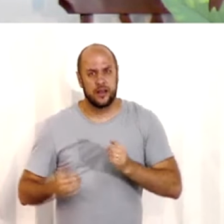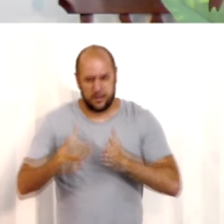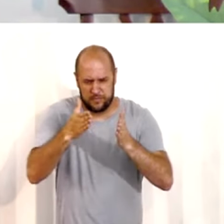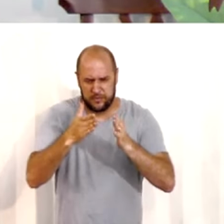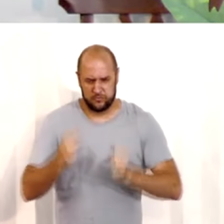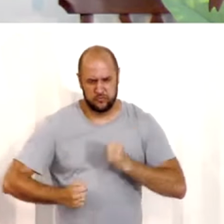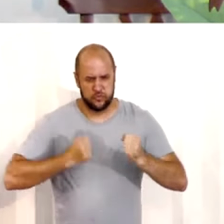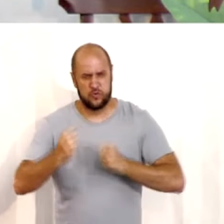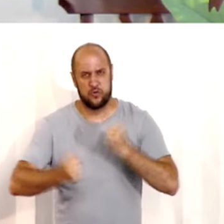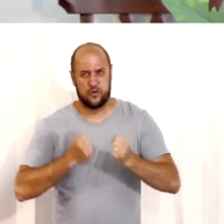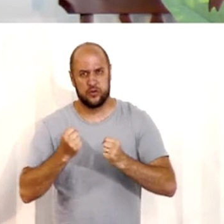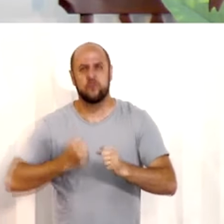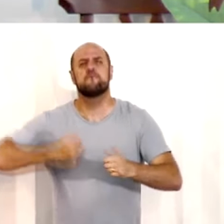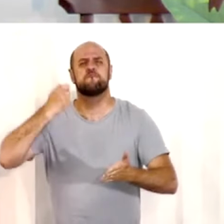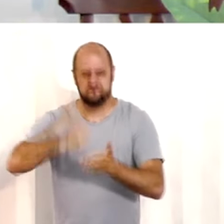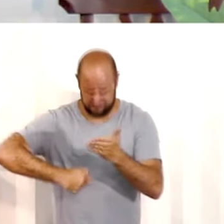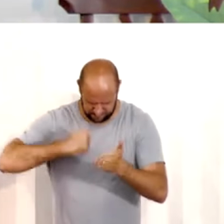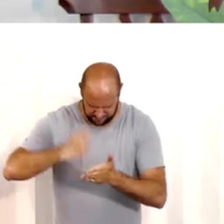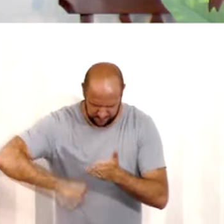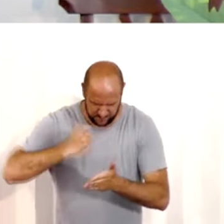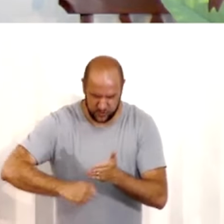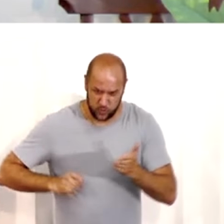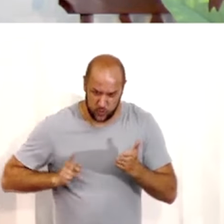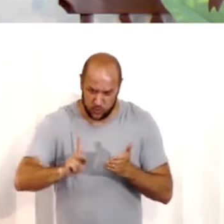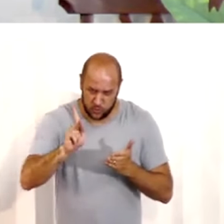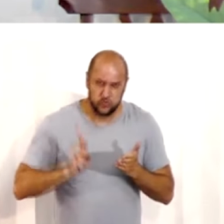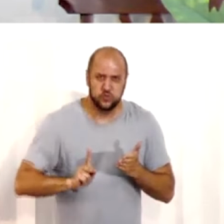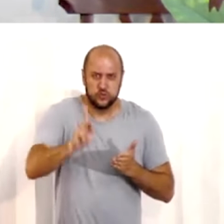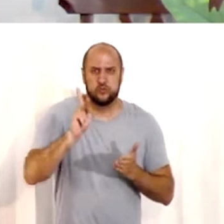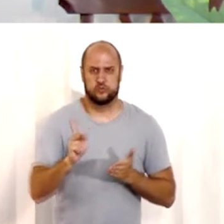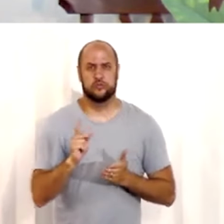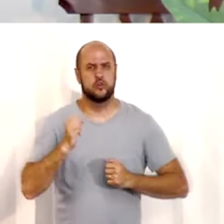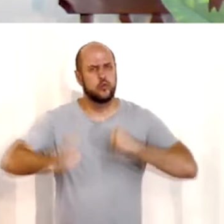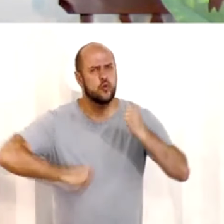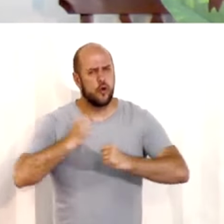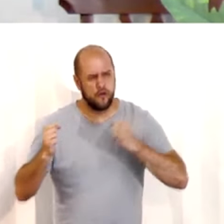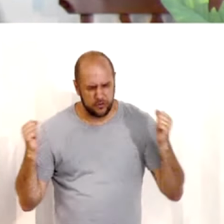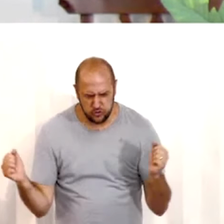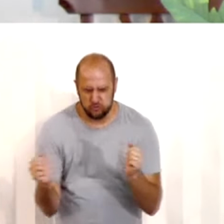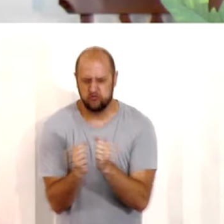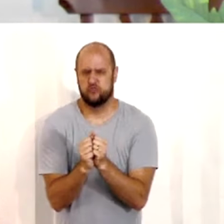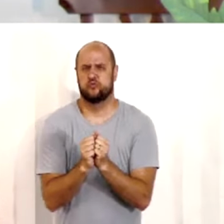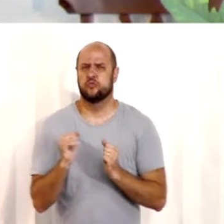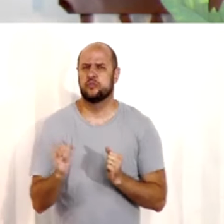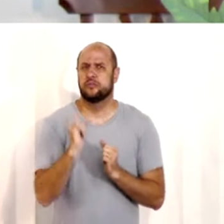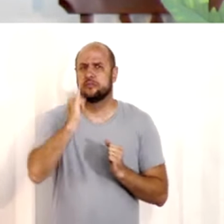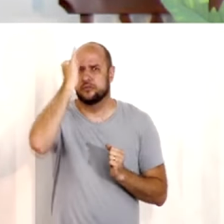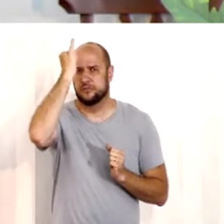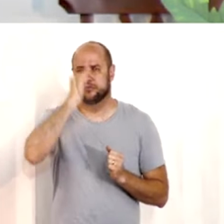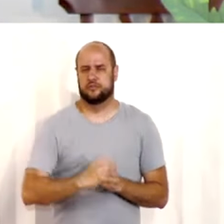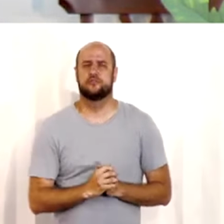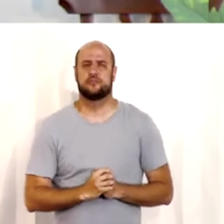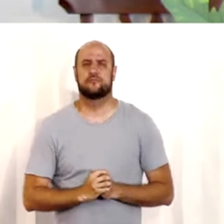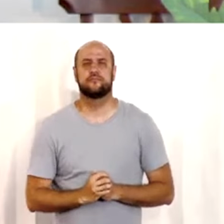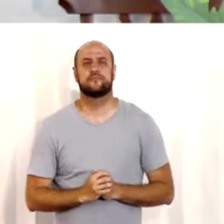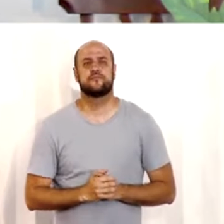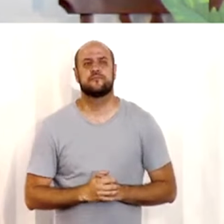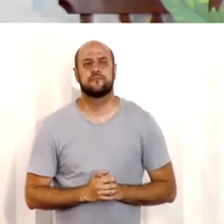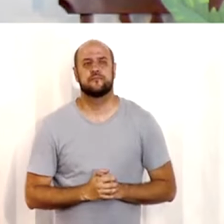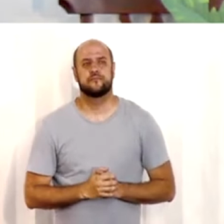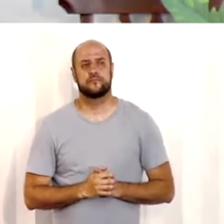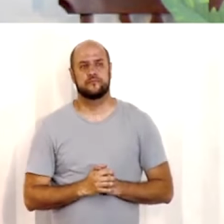em frente, persevera, não para, continua. Corramos todos juntos, isso está no plural, é nós, é o que o autor está dizendo,